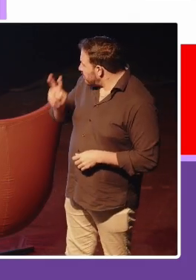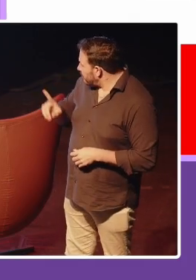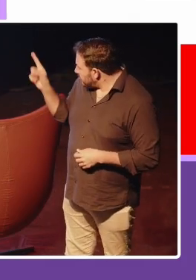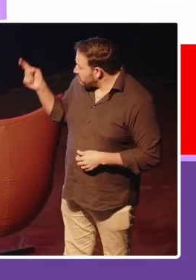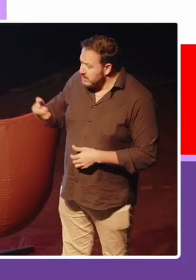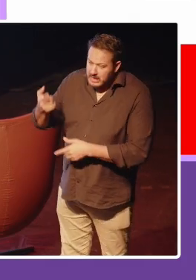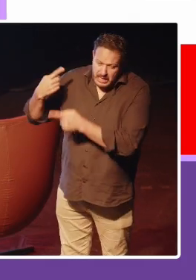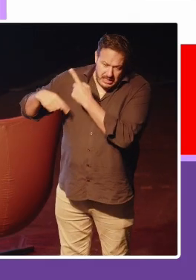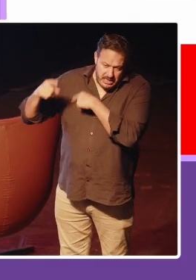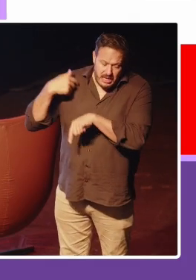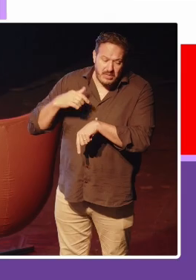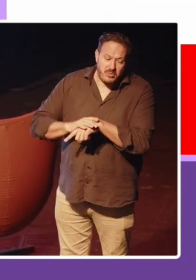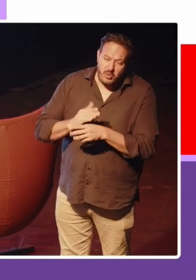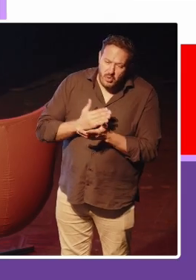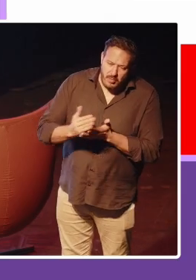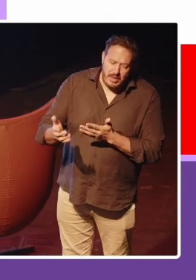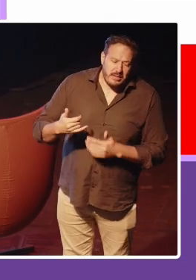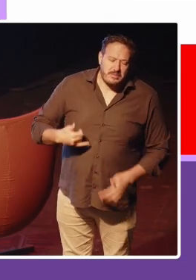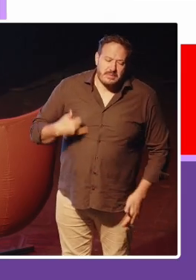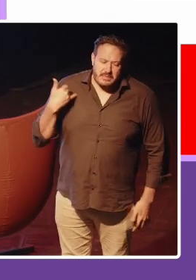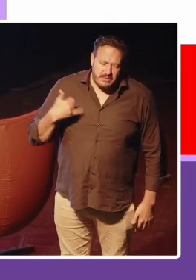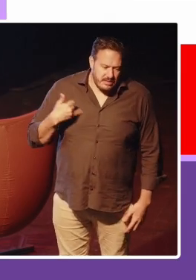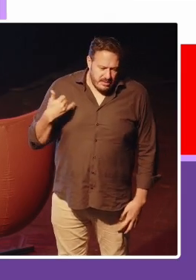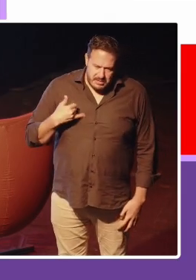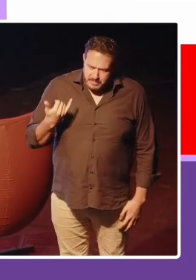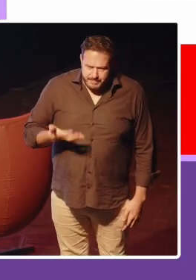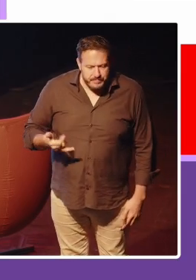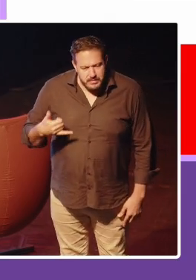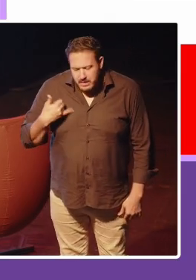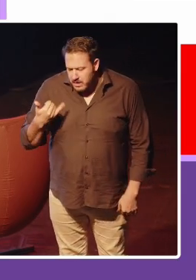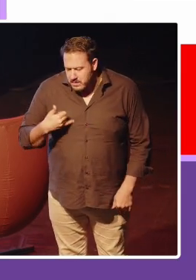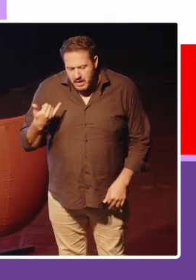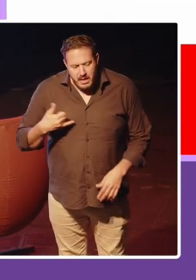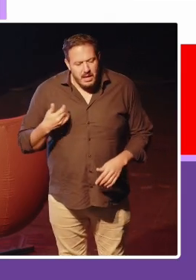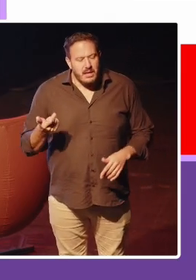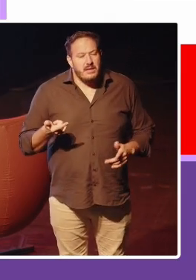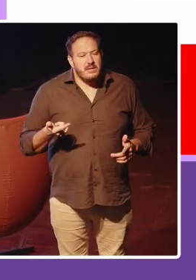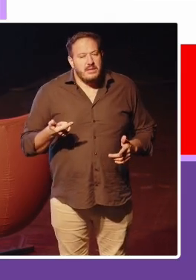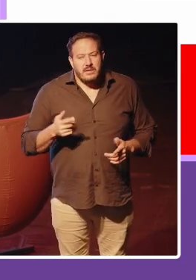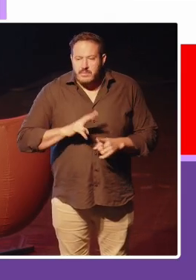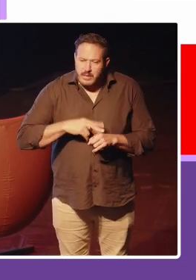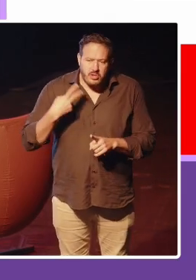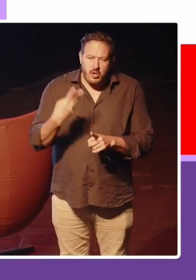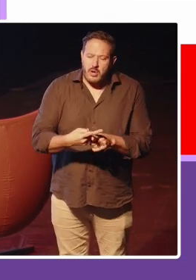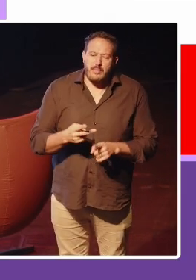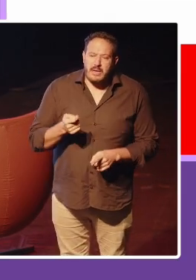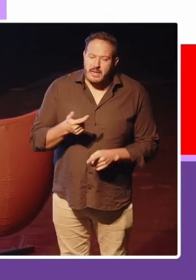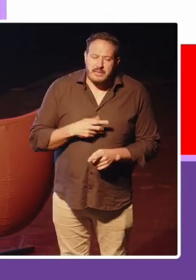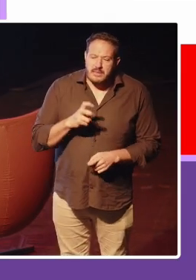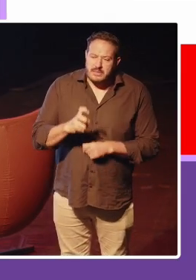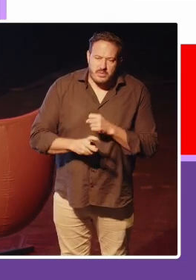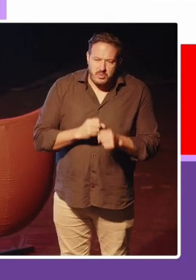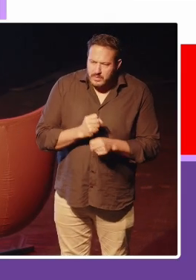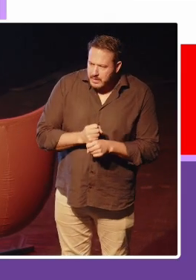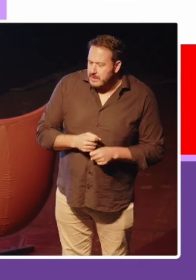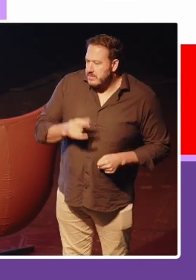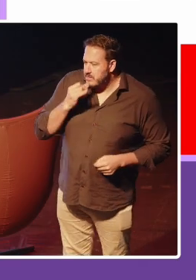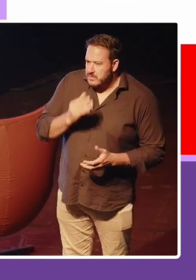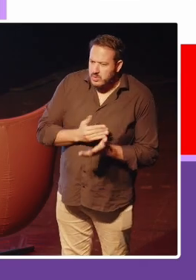o começo que a gente está aqui, é a idade. A frequência de demência ela dobra a cada 5 anos, começando, por